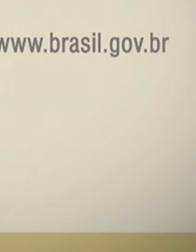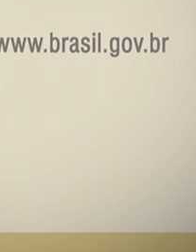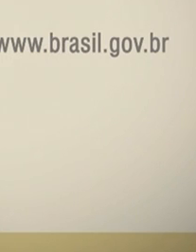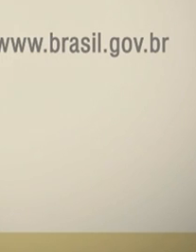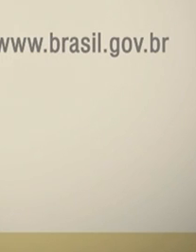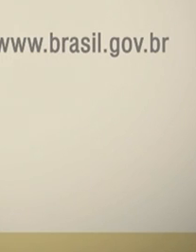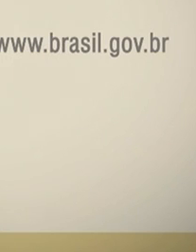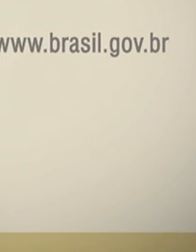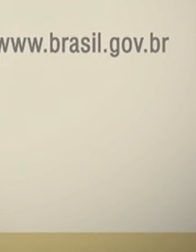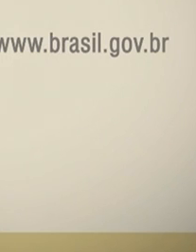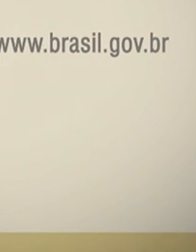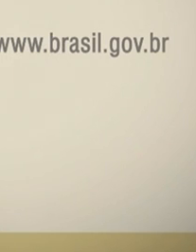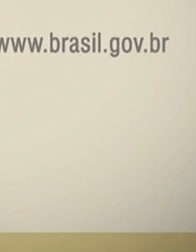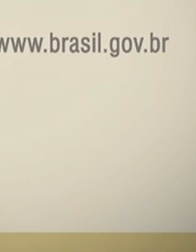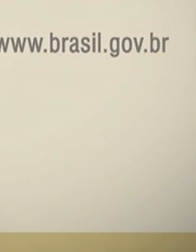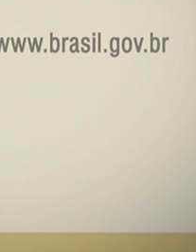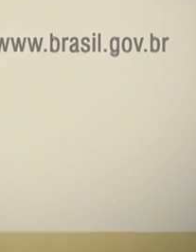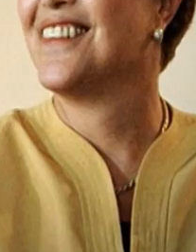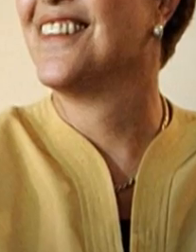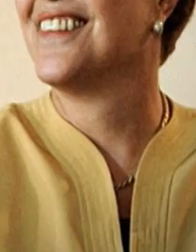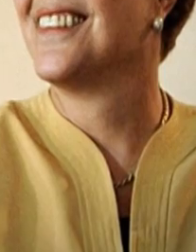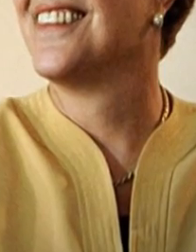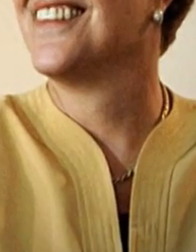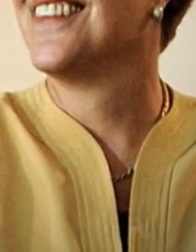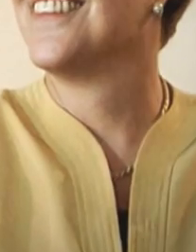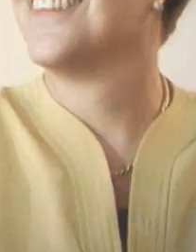www.brasil.gov.br. Nós voltamos na próxima segunda-feira. Até lá!